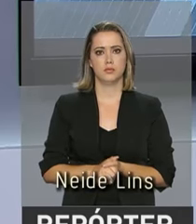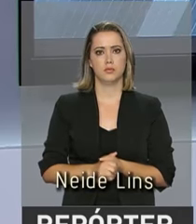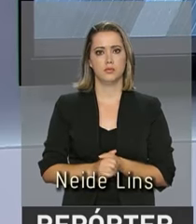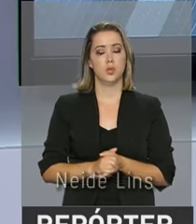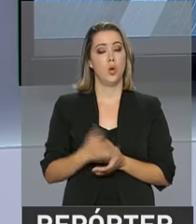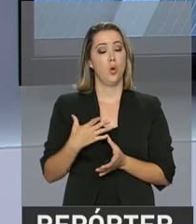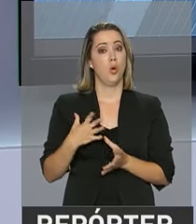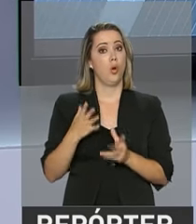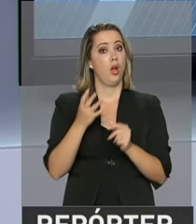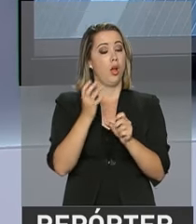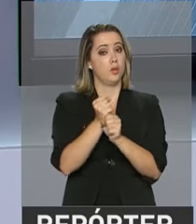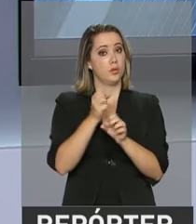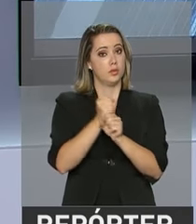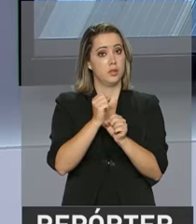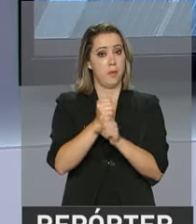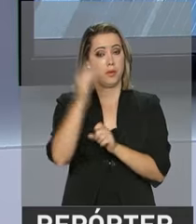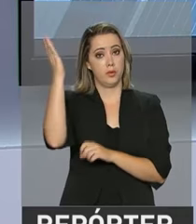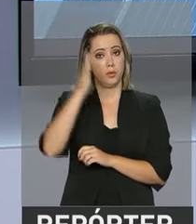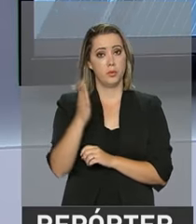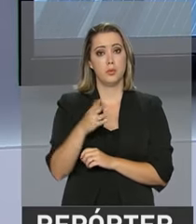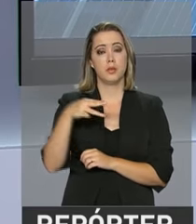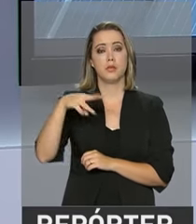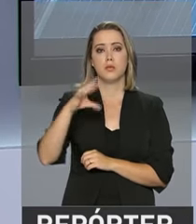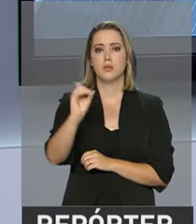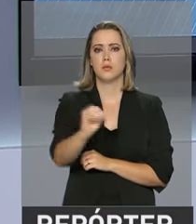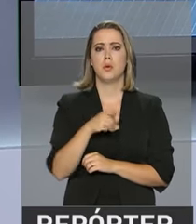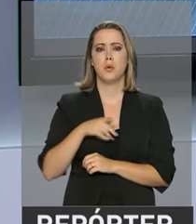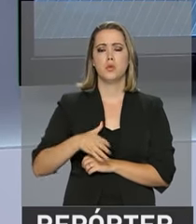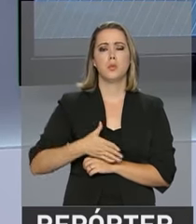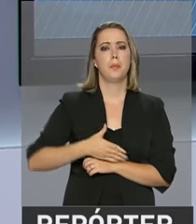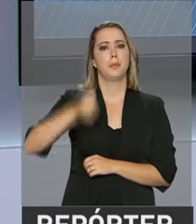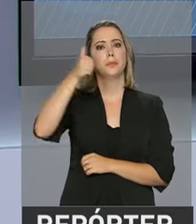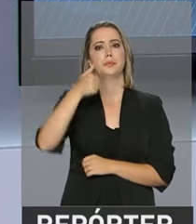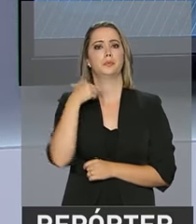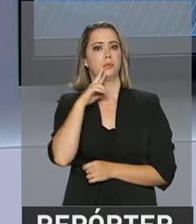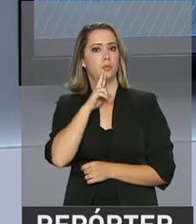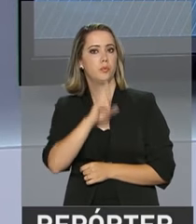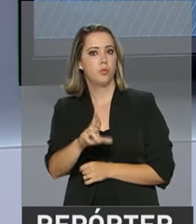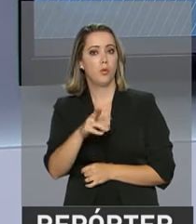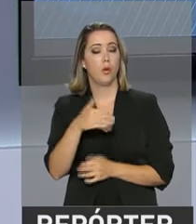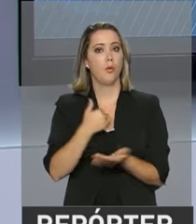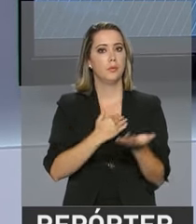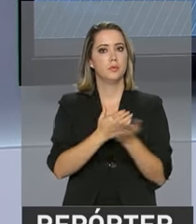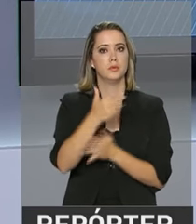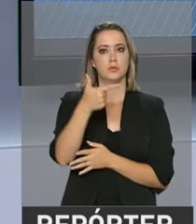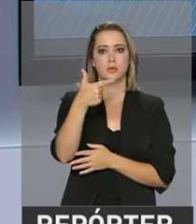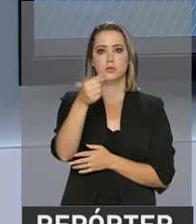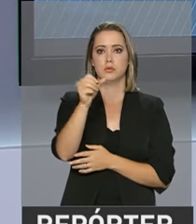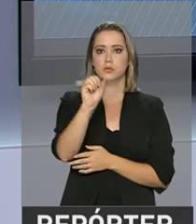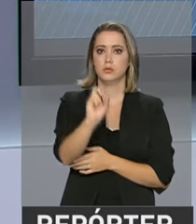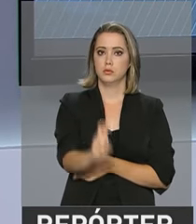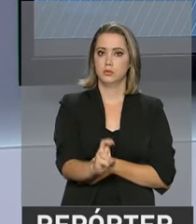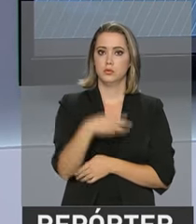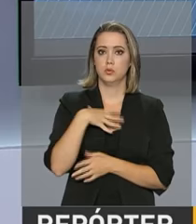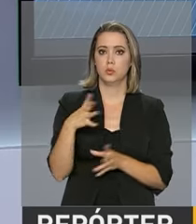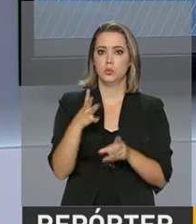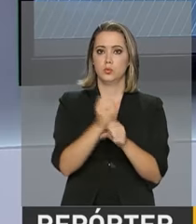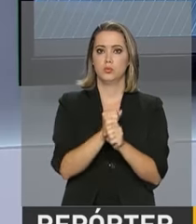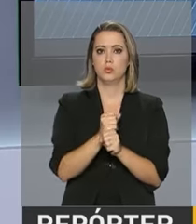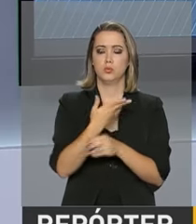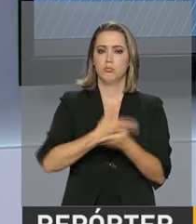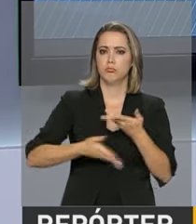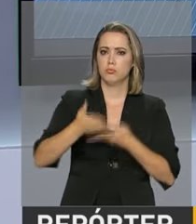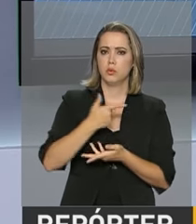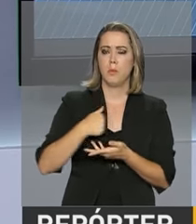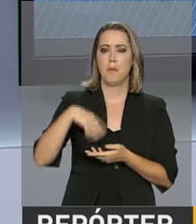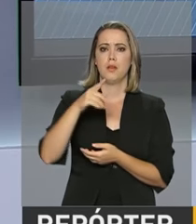contas externas do brasil em março tiveram o melhor resultado desde 2005 o saldo em transações correntes ficou em 1 milhão